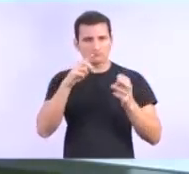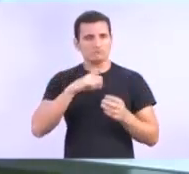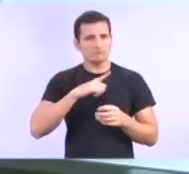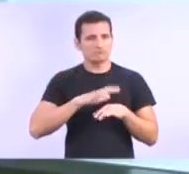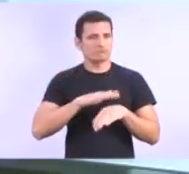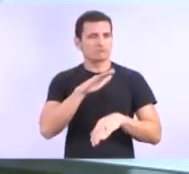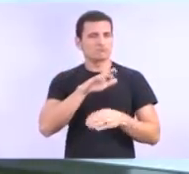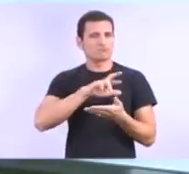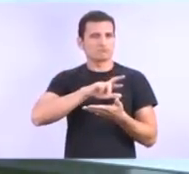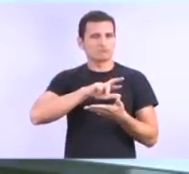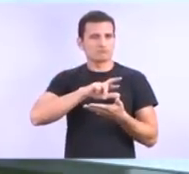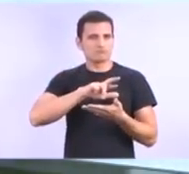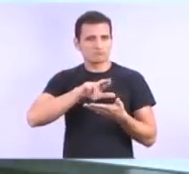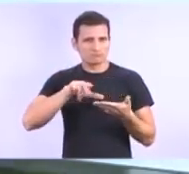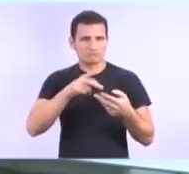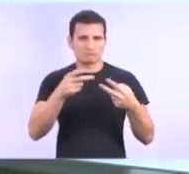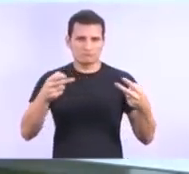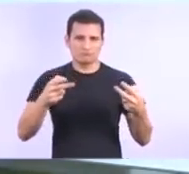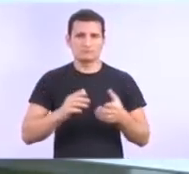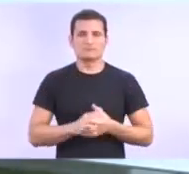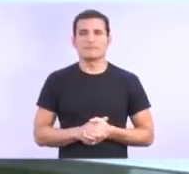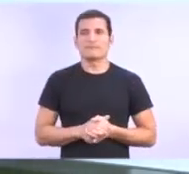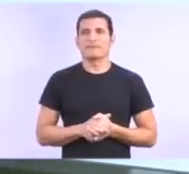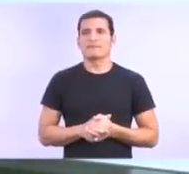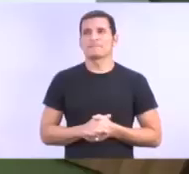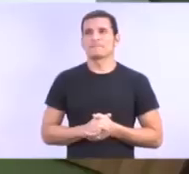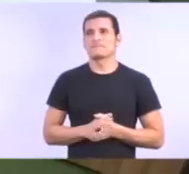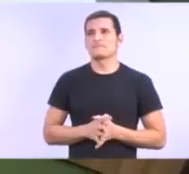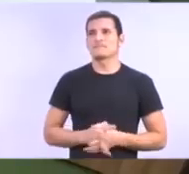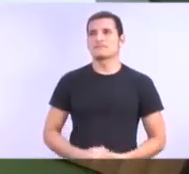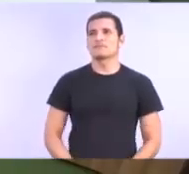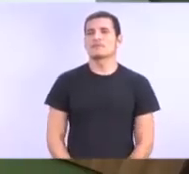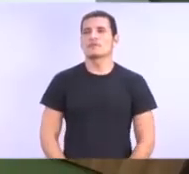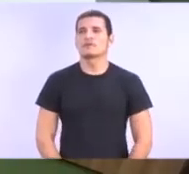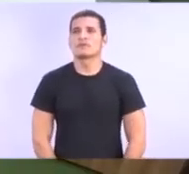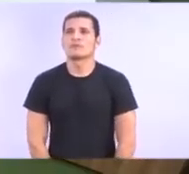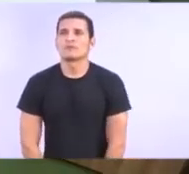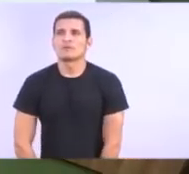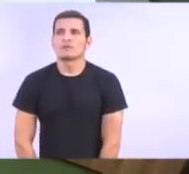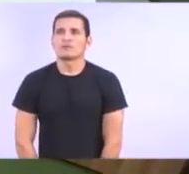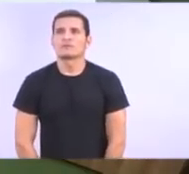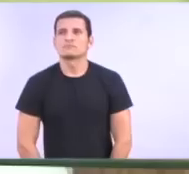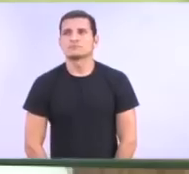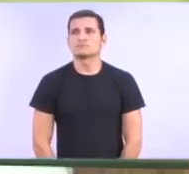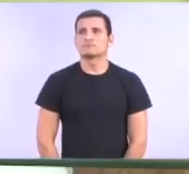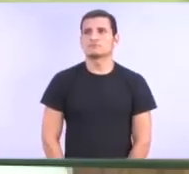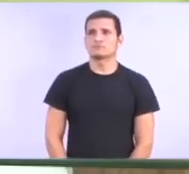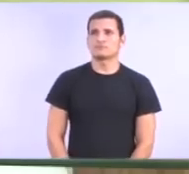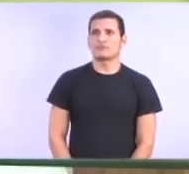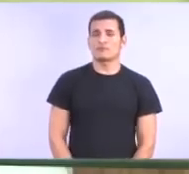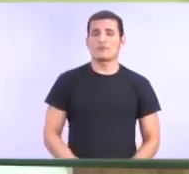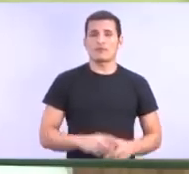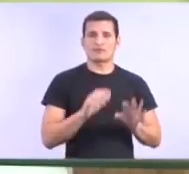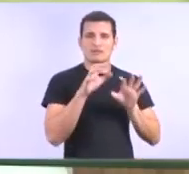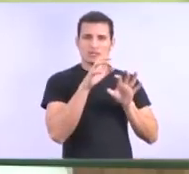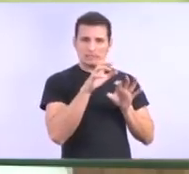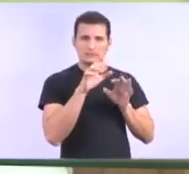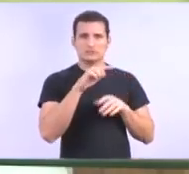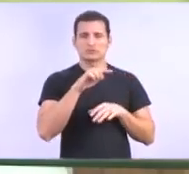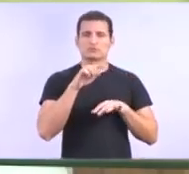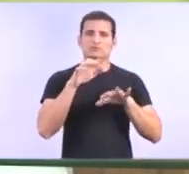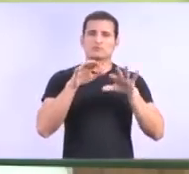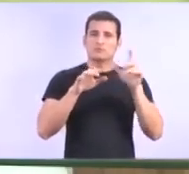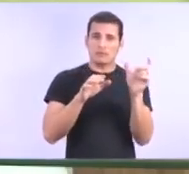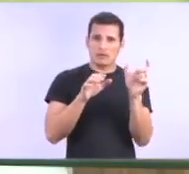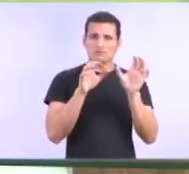coisa para trabalhar aí. Professor, inclusive as características dependem muito também do